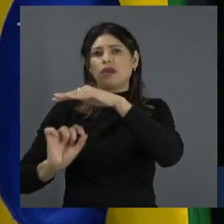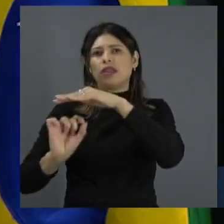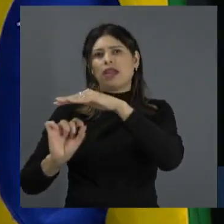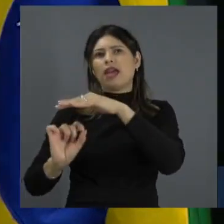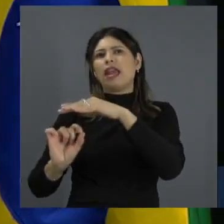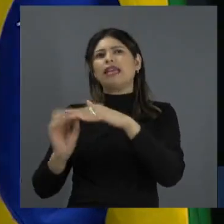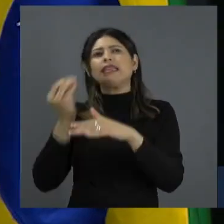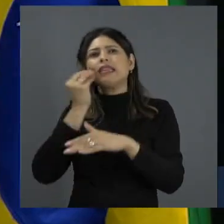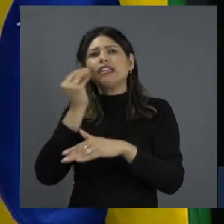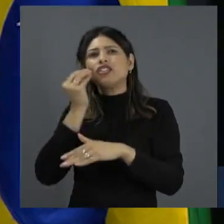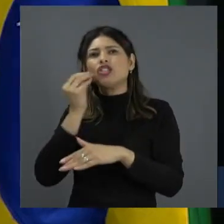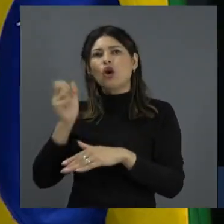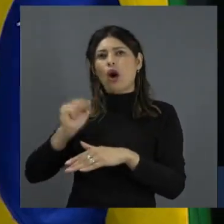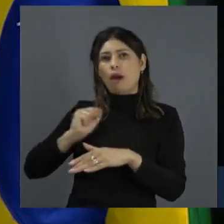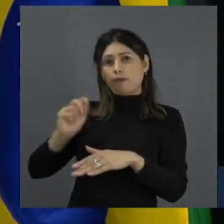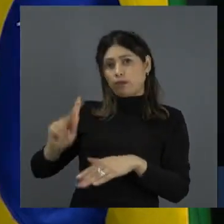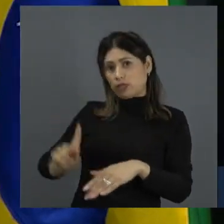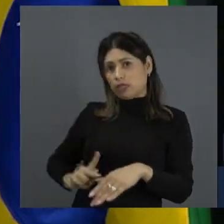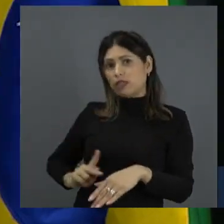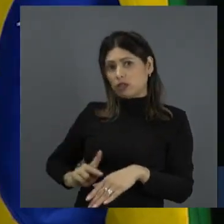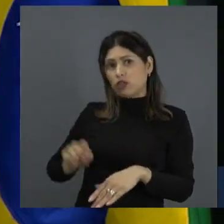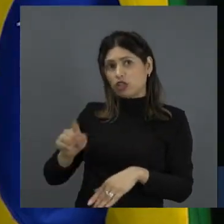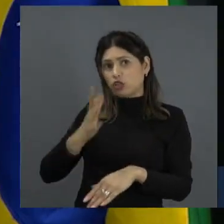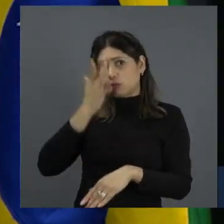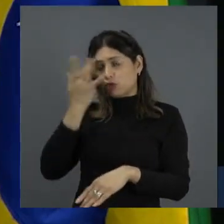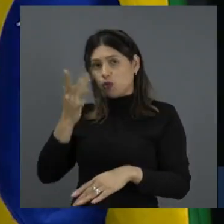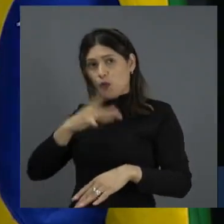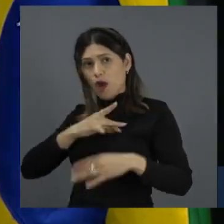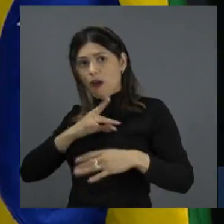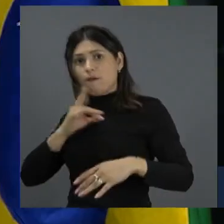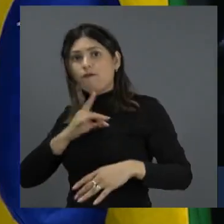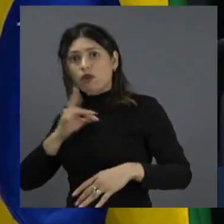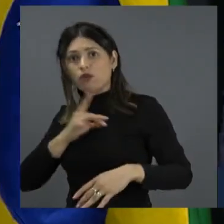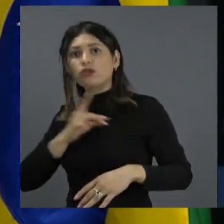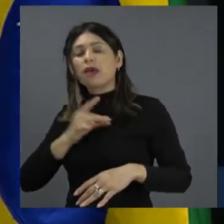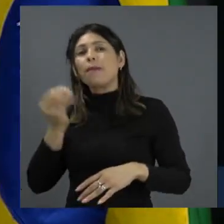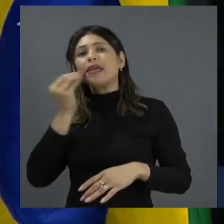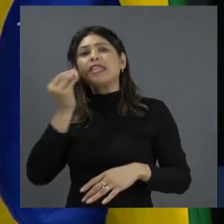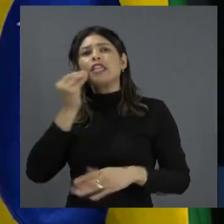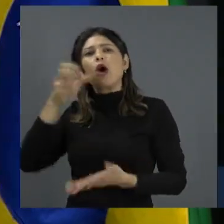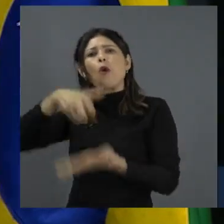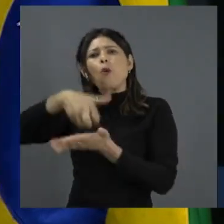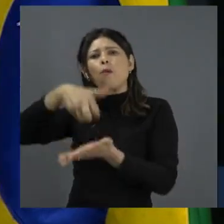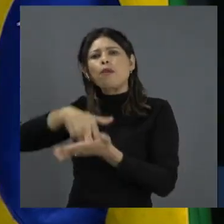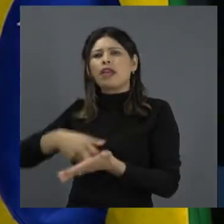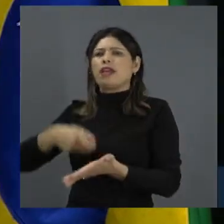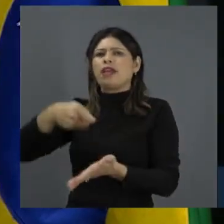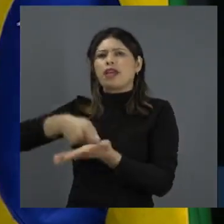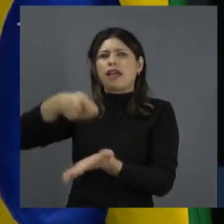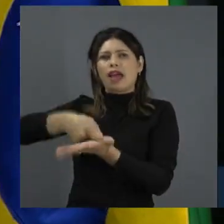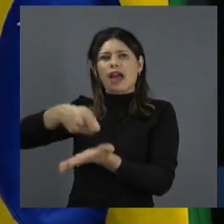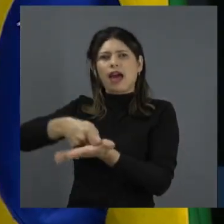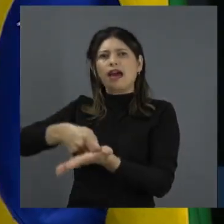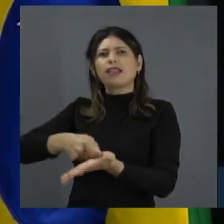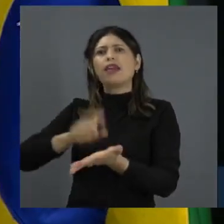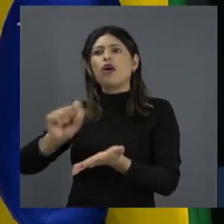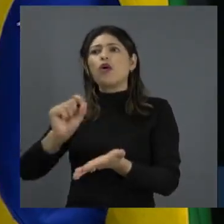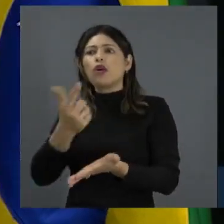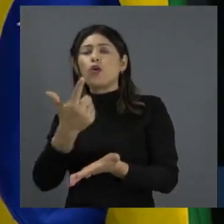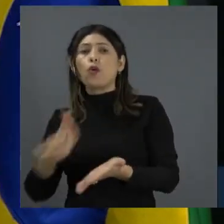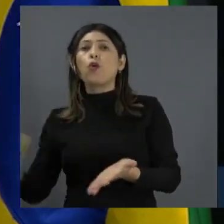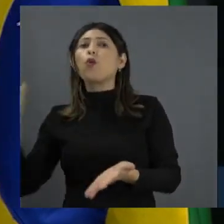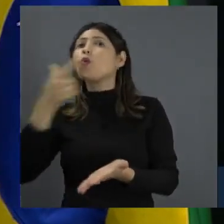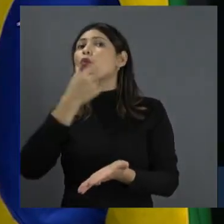converter a aposentadoria de voluntária para compulsória, para então em seguida tornar o